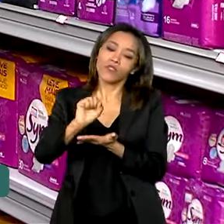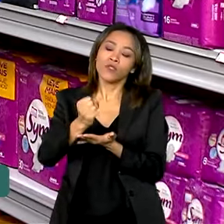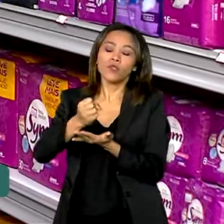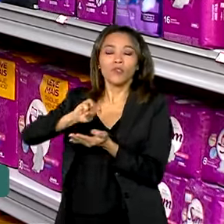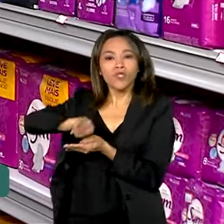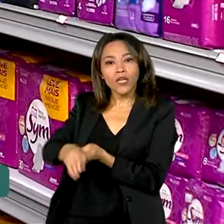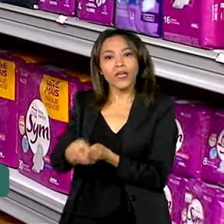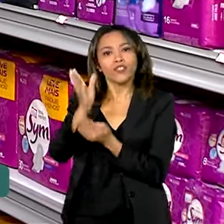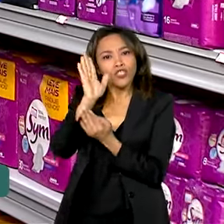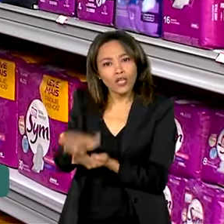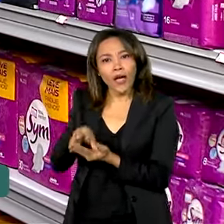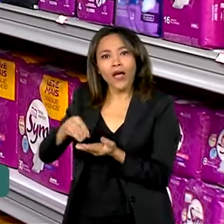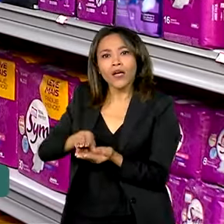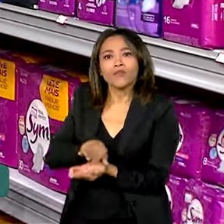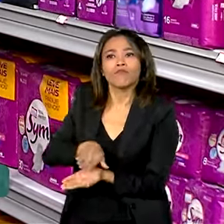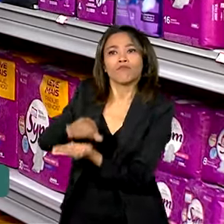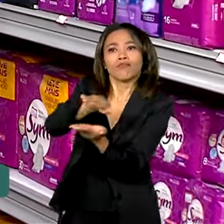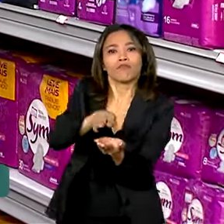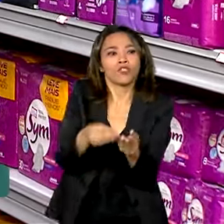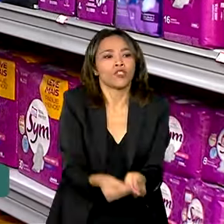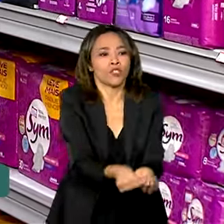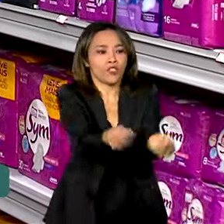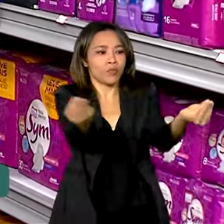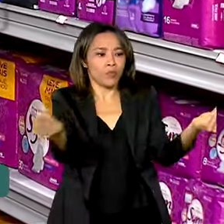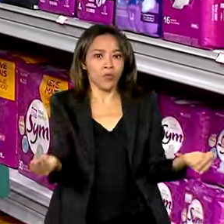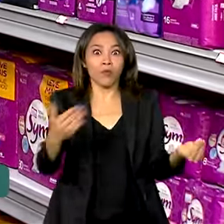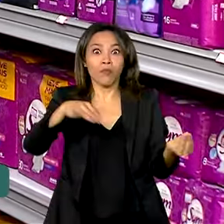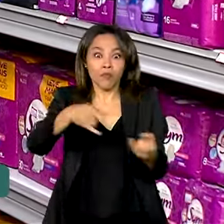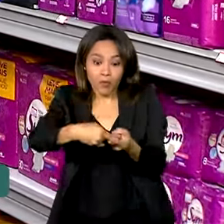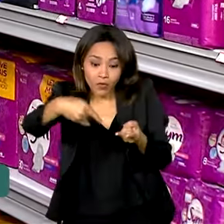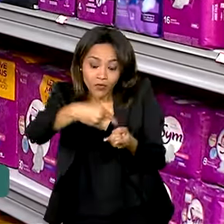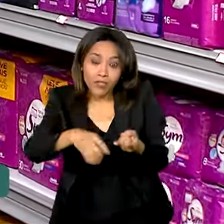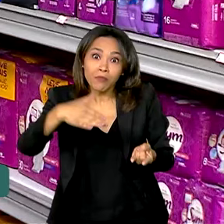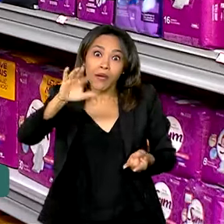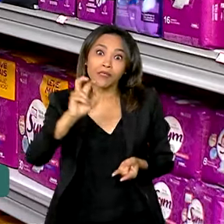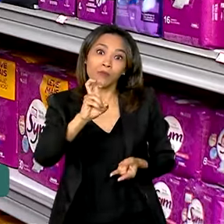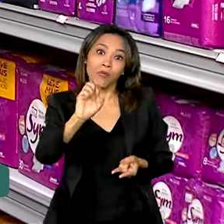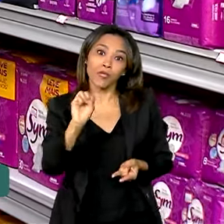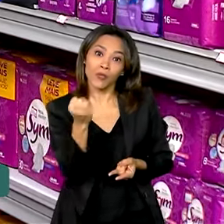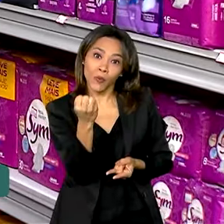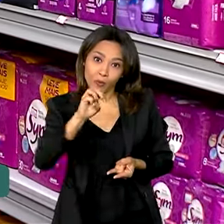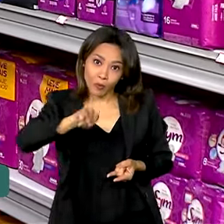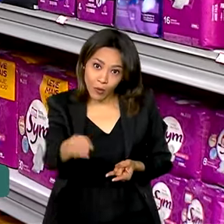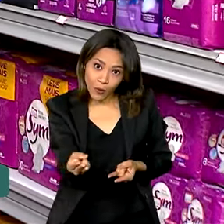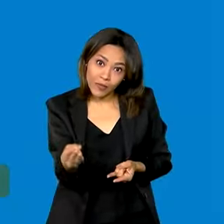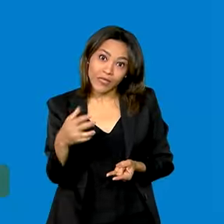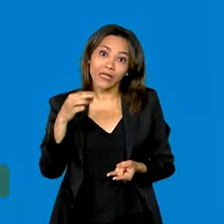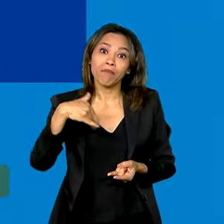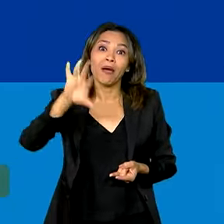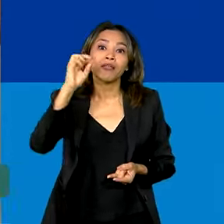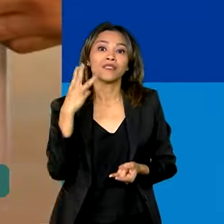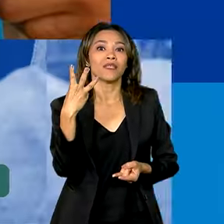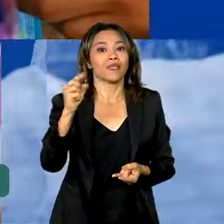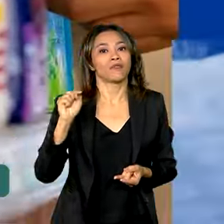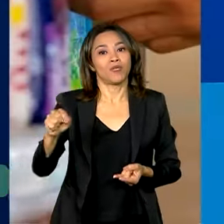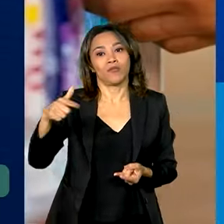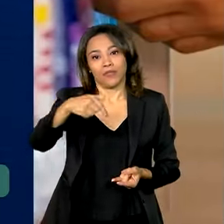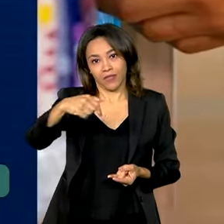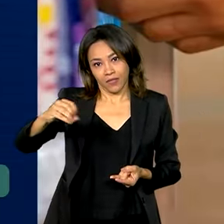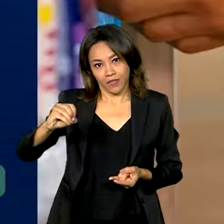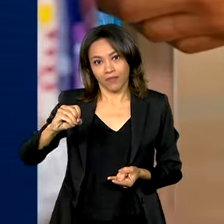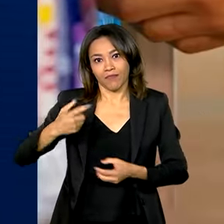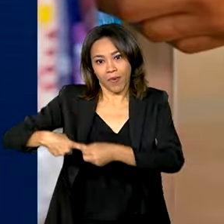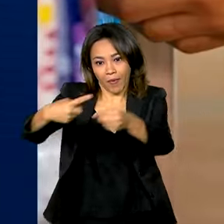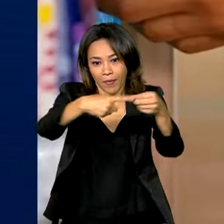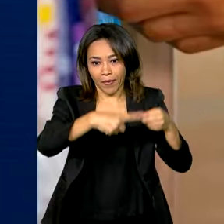e distribuiu mais 56 milhões de absorventes em 3.700 municípios. Para ter acesso ao